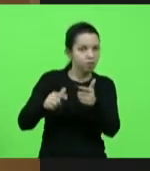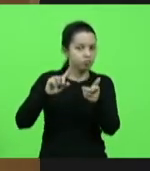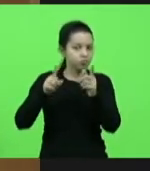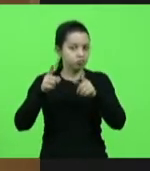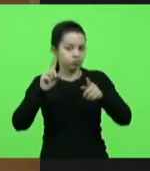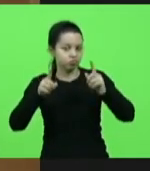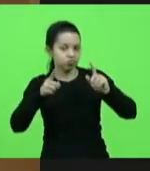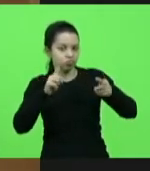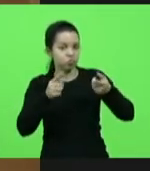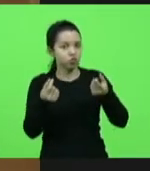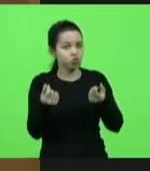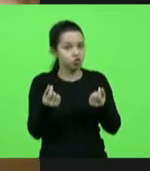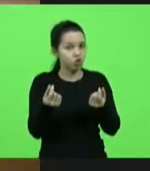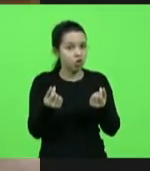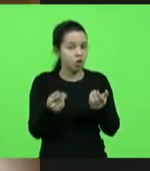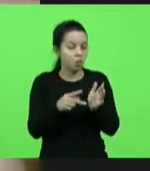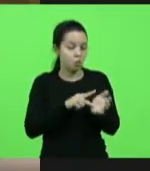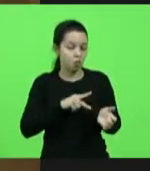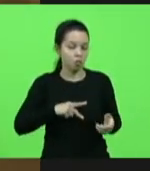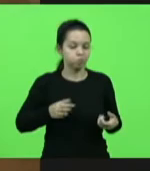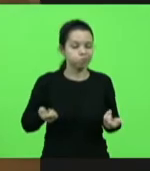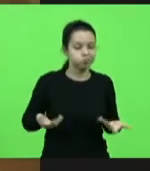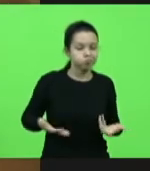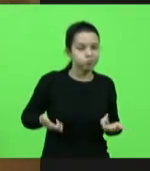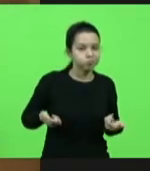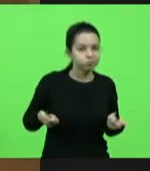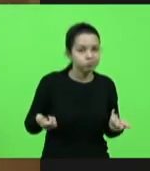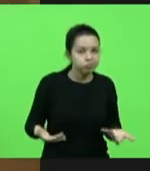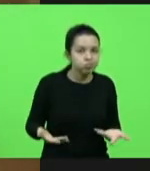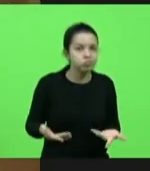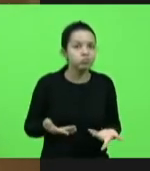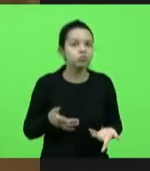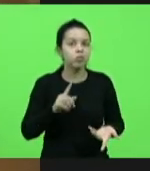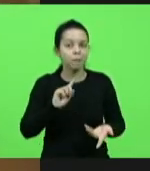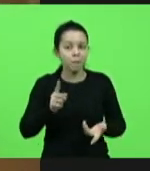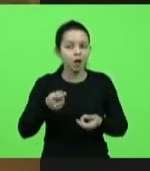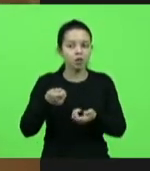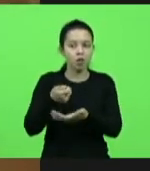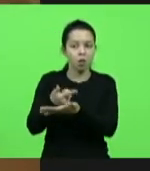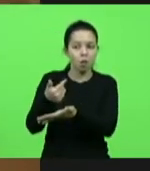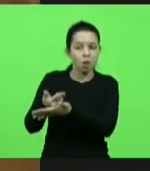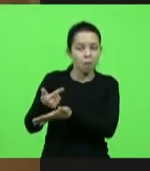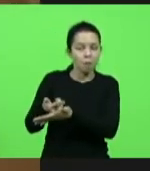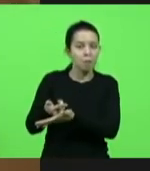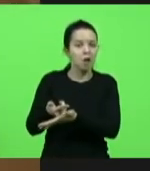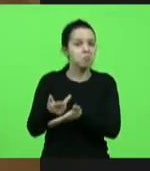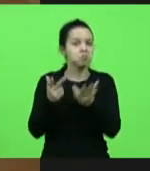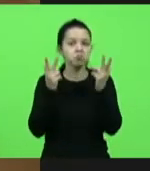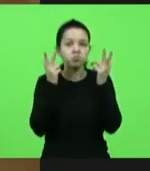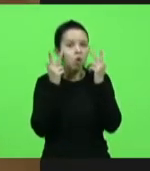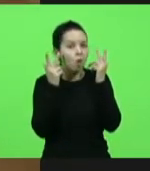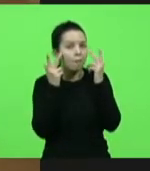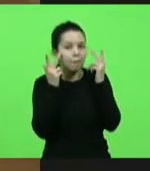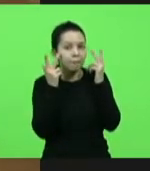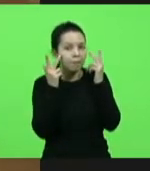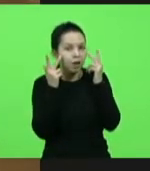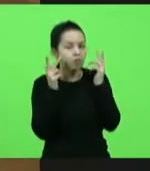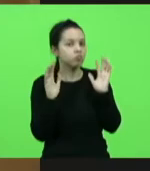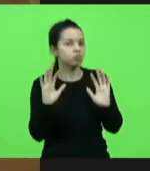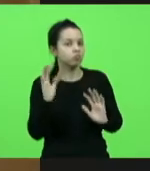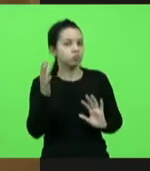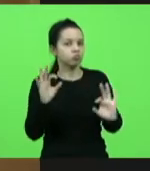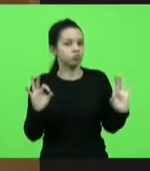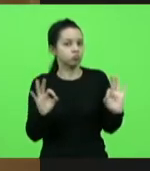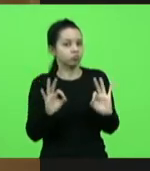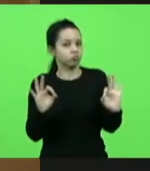dos catarinenses, continua dando ordem para compra. Não aconteceu absolutamente nada até agora nessa questão do roubo